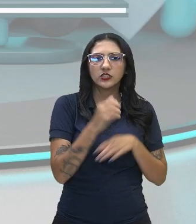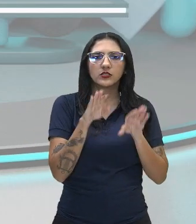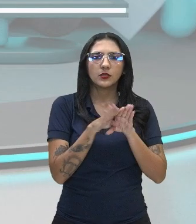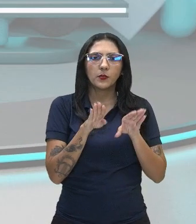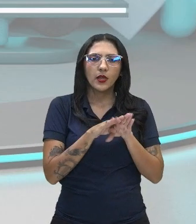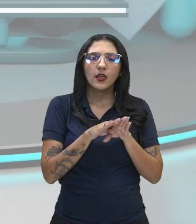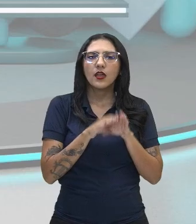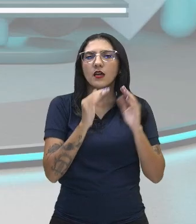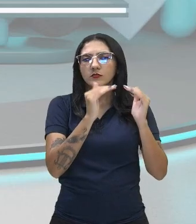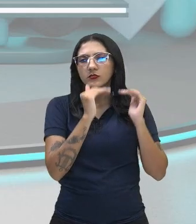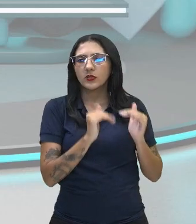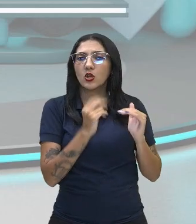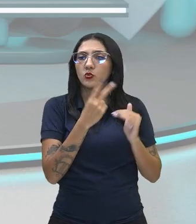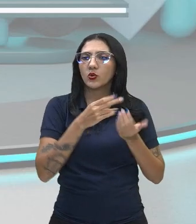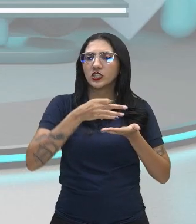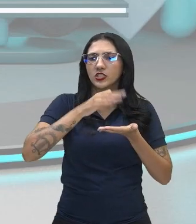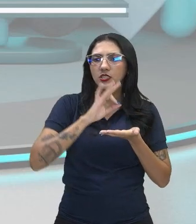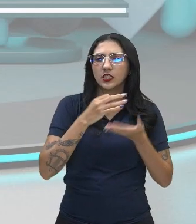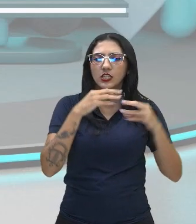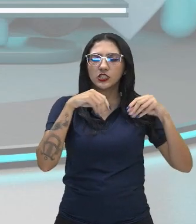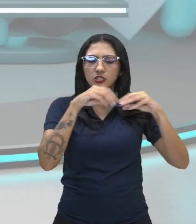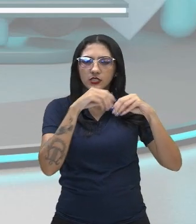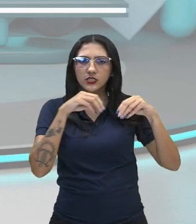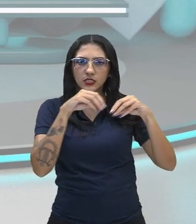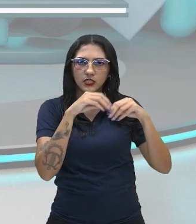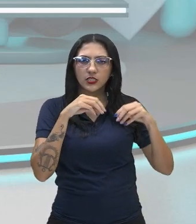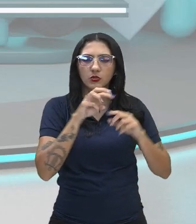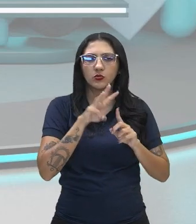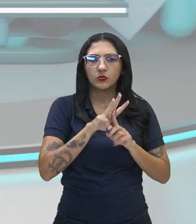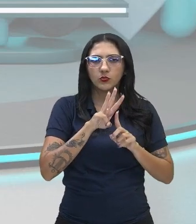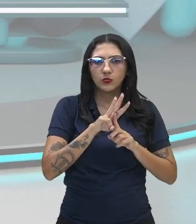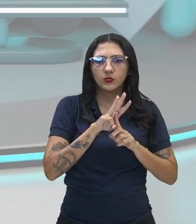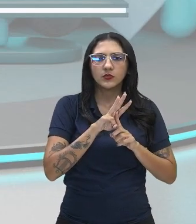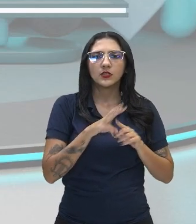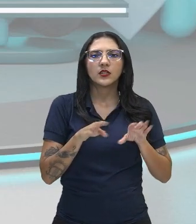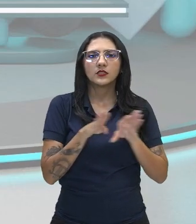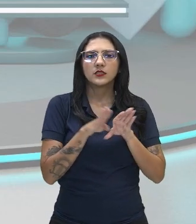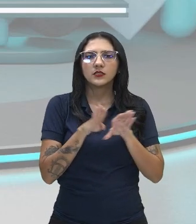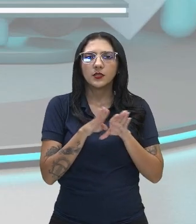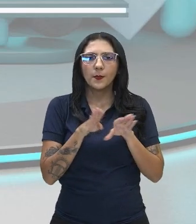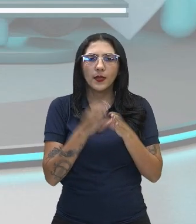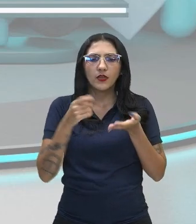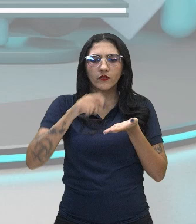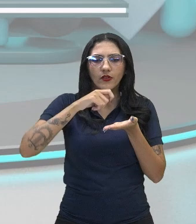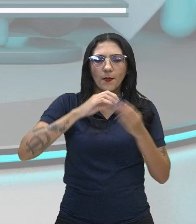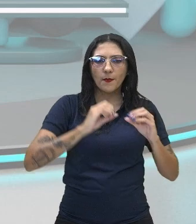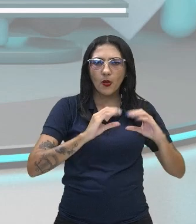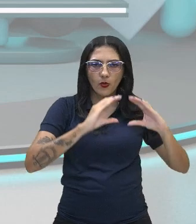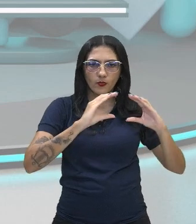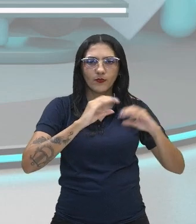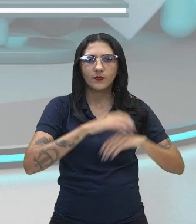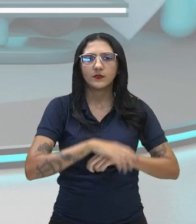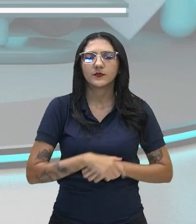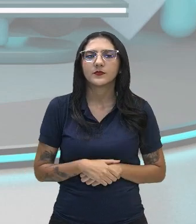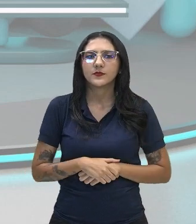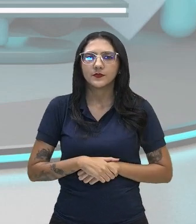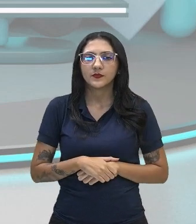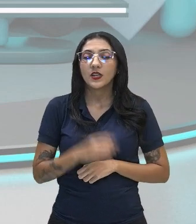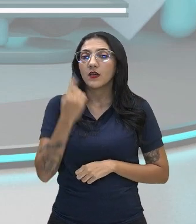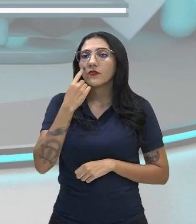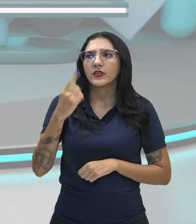2 xícaras de chá de farinha de trigo, 1 colher de sopa de fermento. Veja, eu tenho